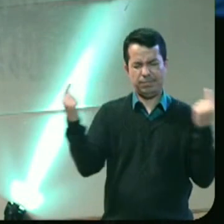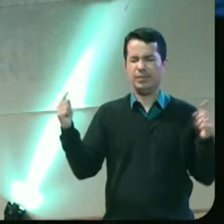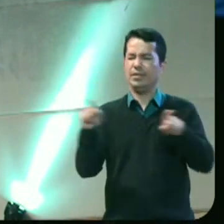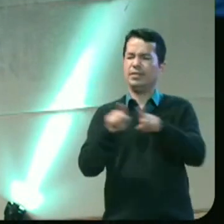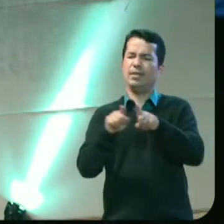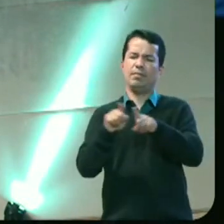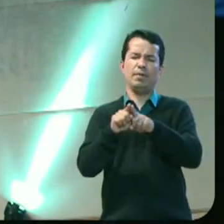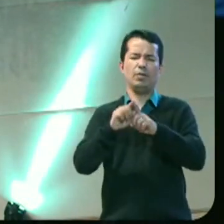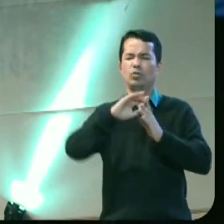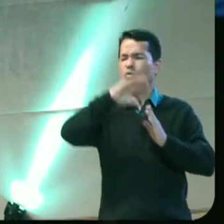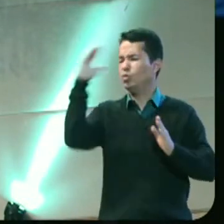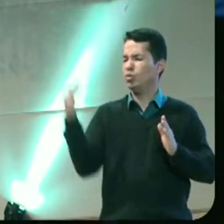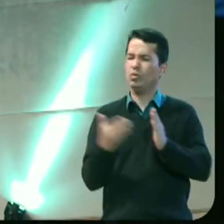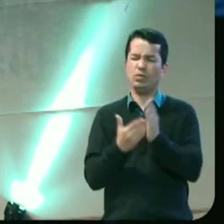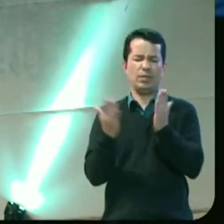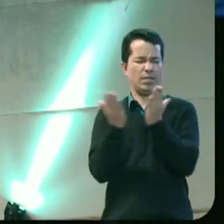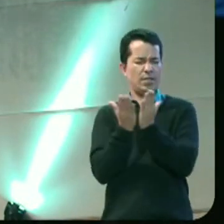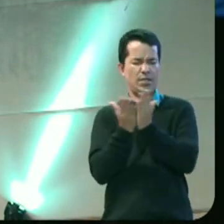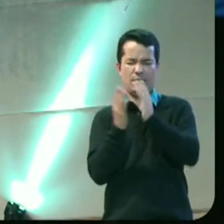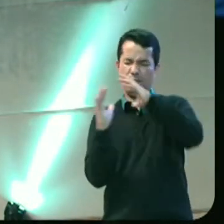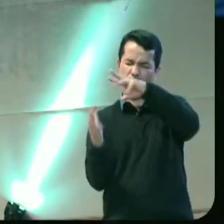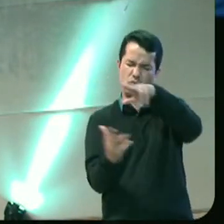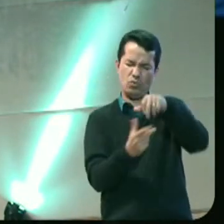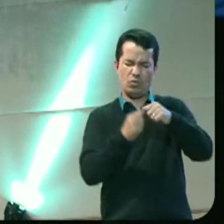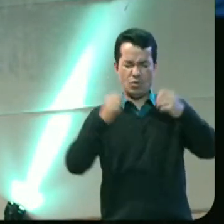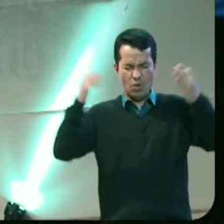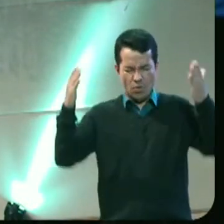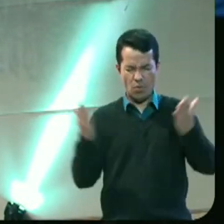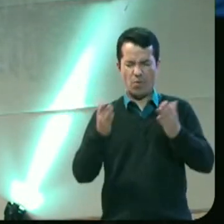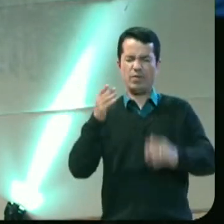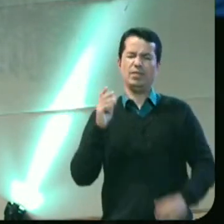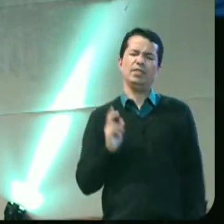na face da terra, hoje